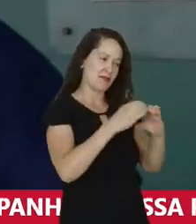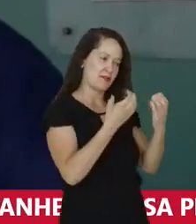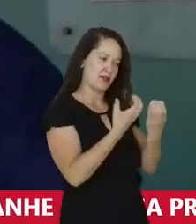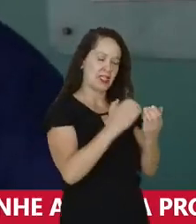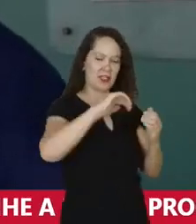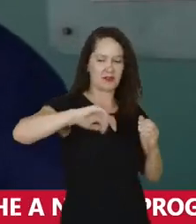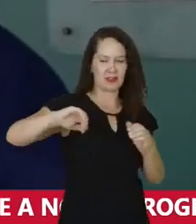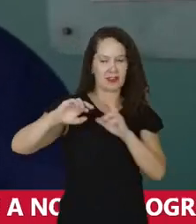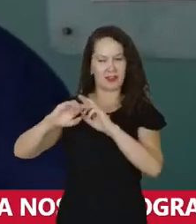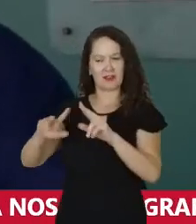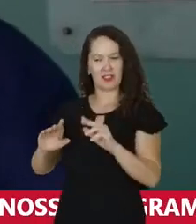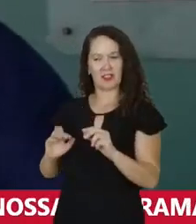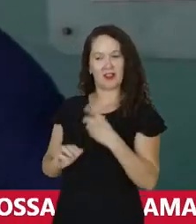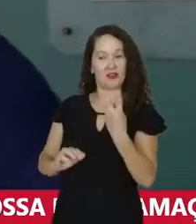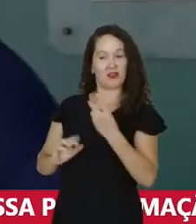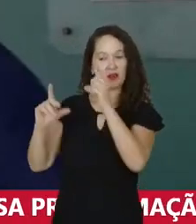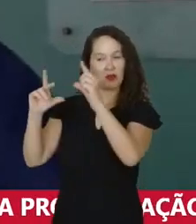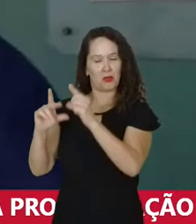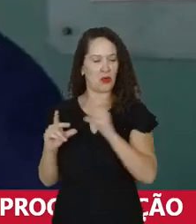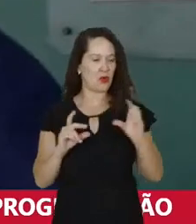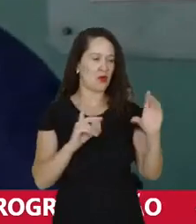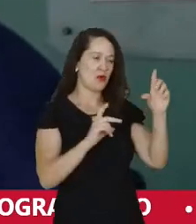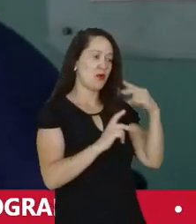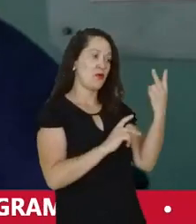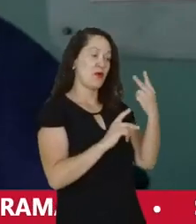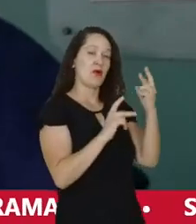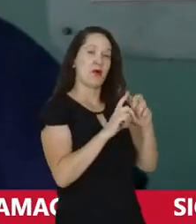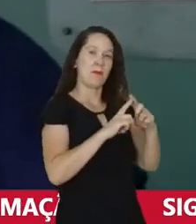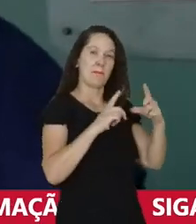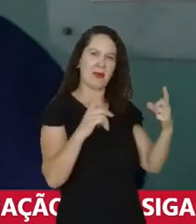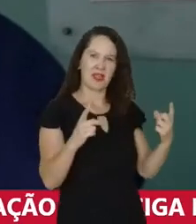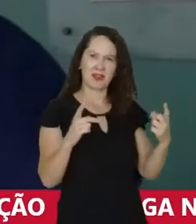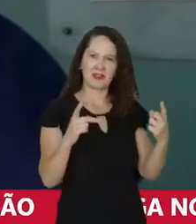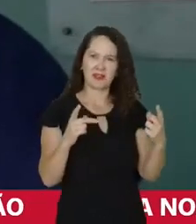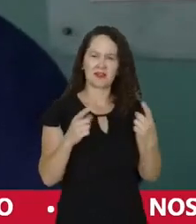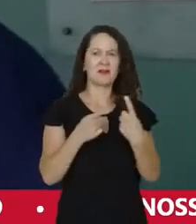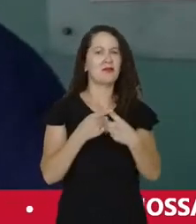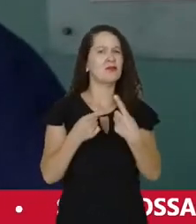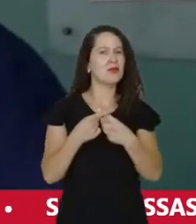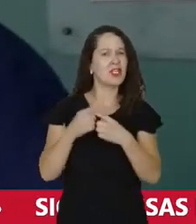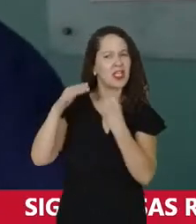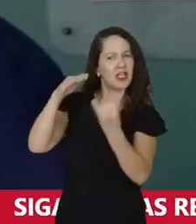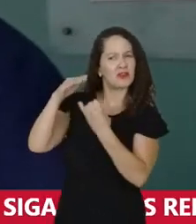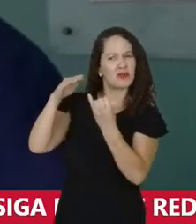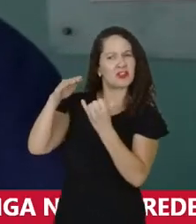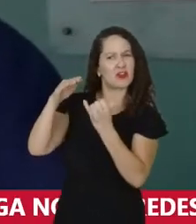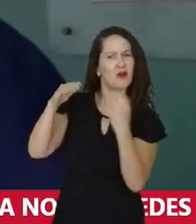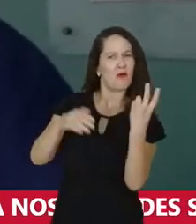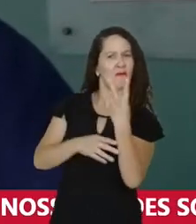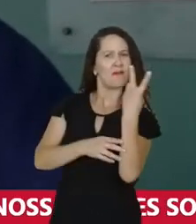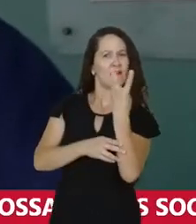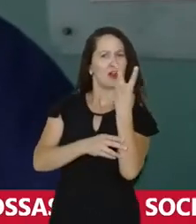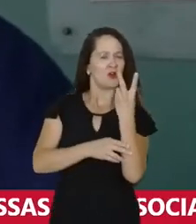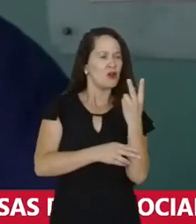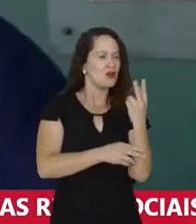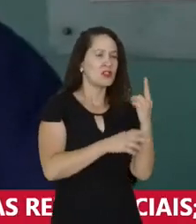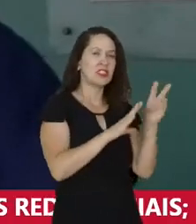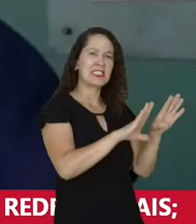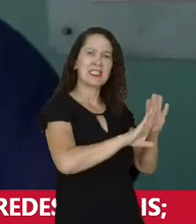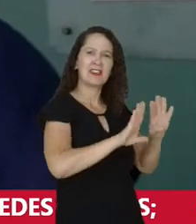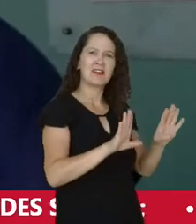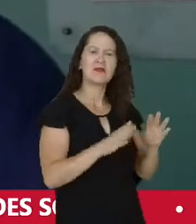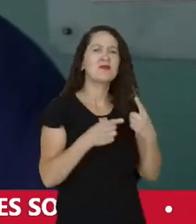comunidade valesse menos do que o espaço das instituições. Ou seja, nós temos que